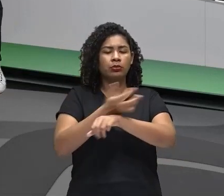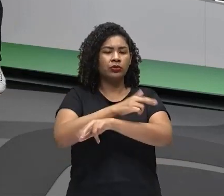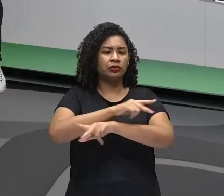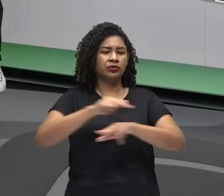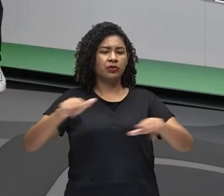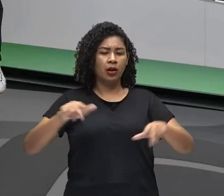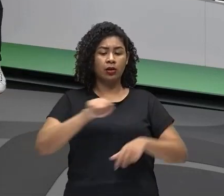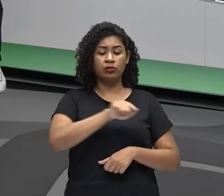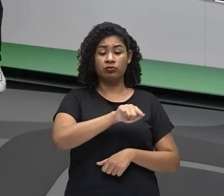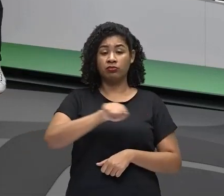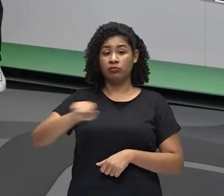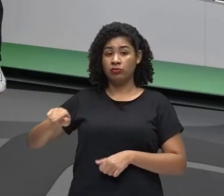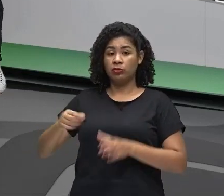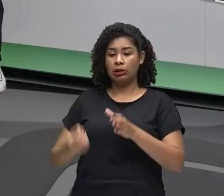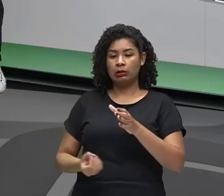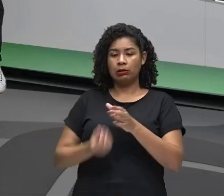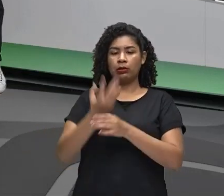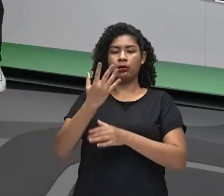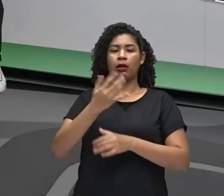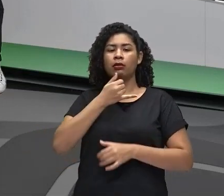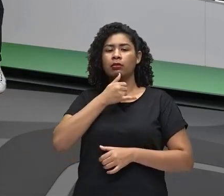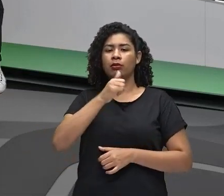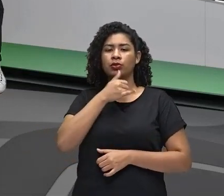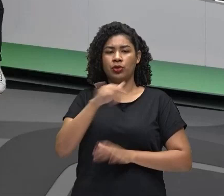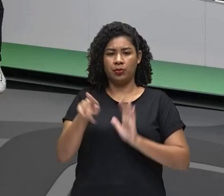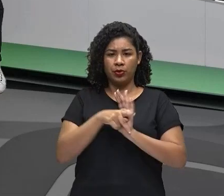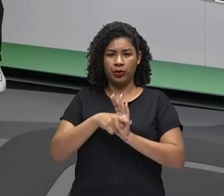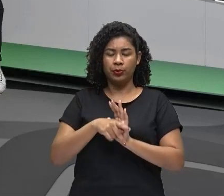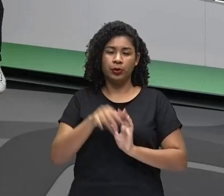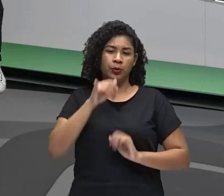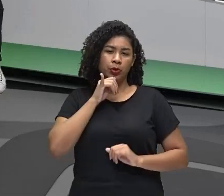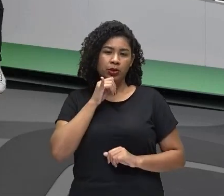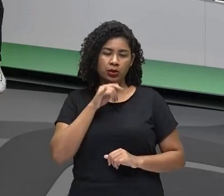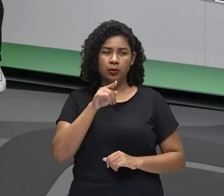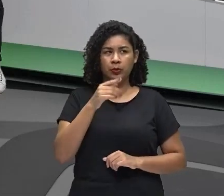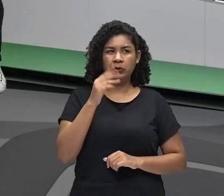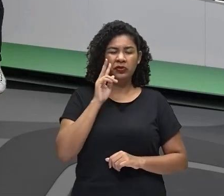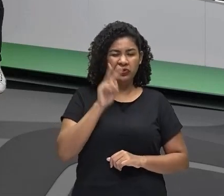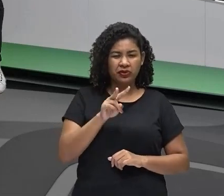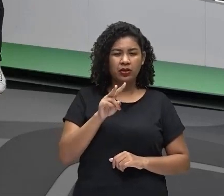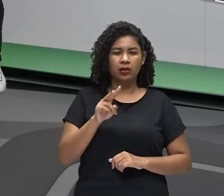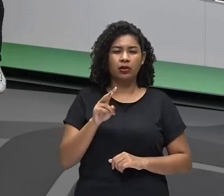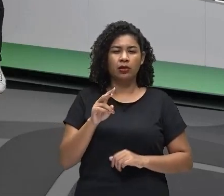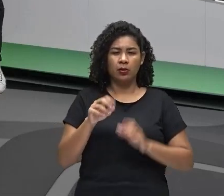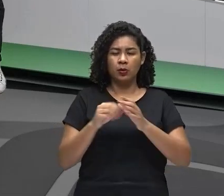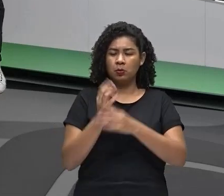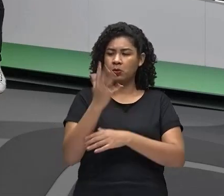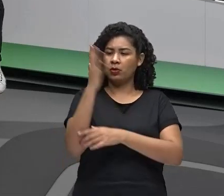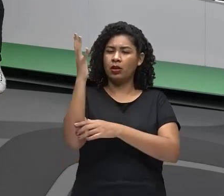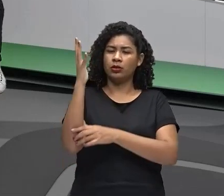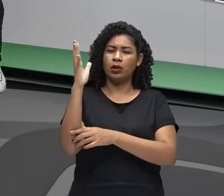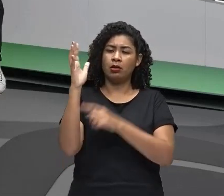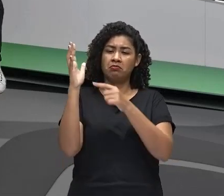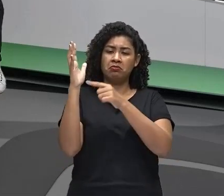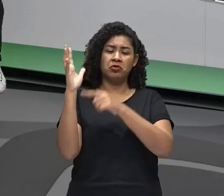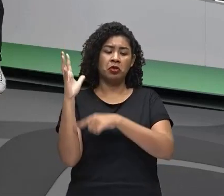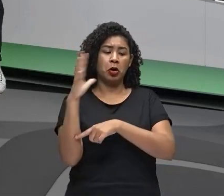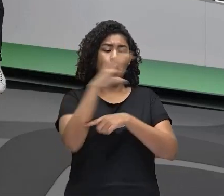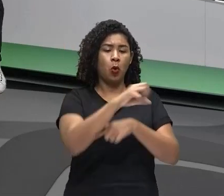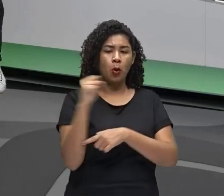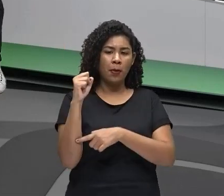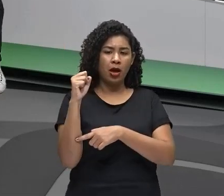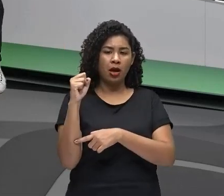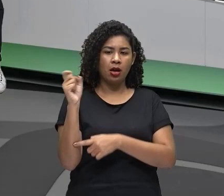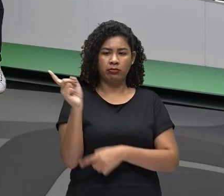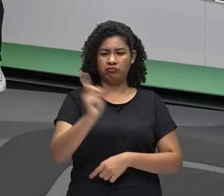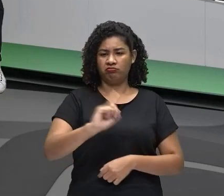energia. Você não vai ver uma planta consumindo uma outra planta, nem se alimentando de um animal, por exemplo, porque esse grupo aí de